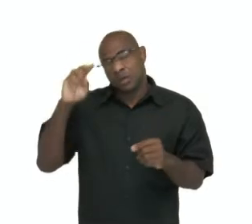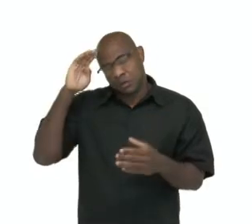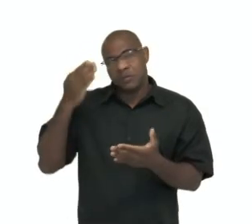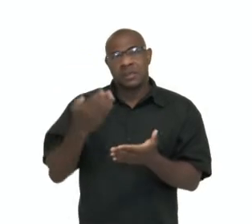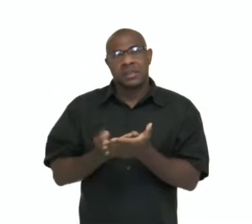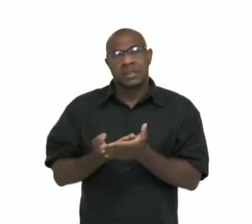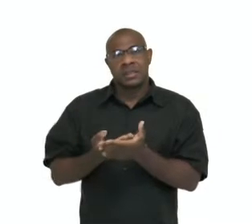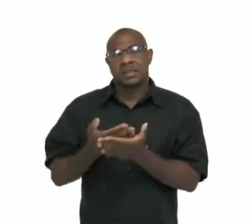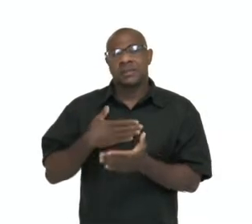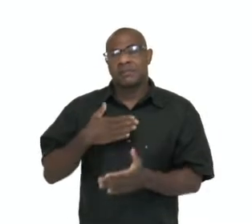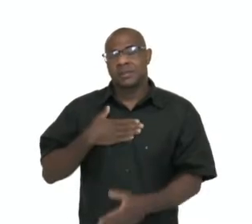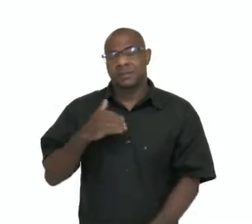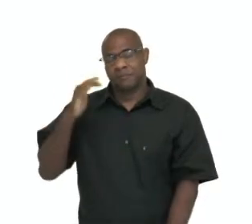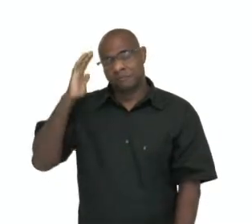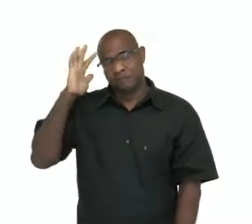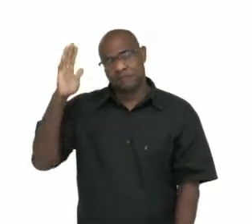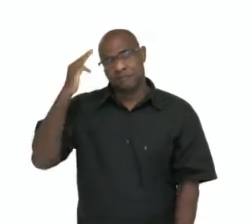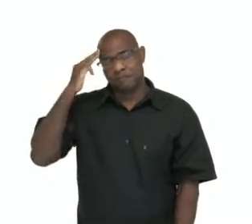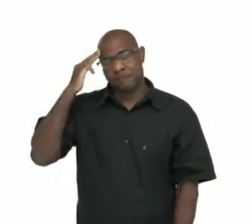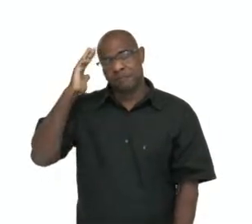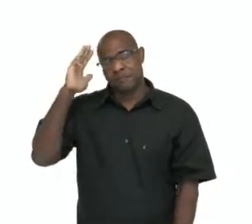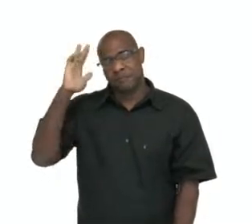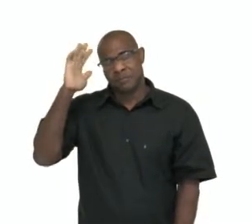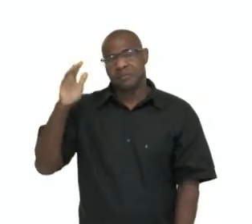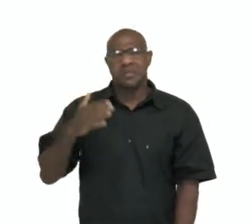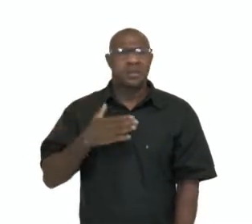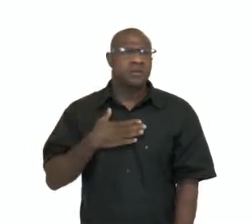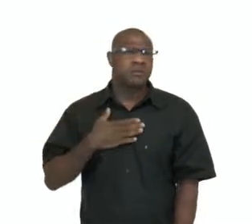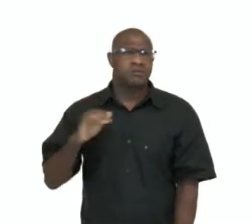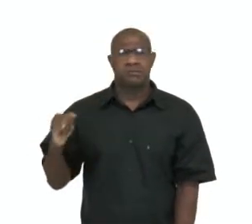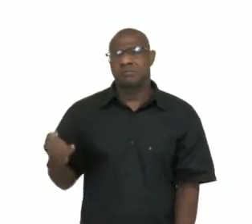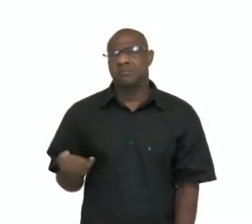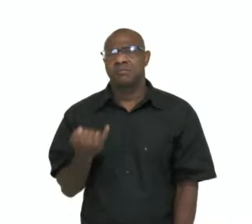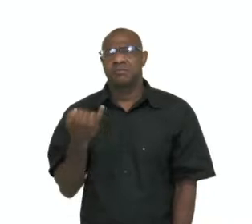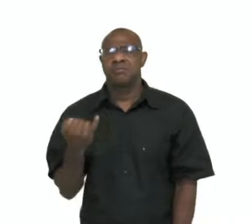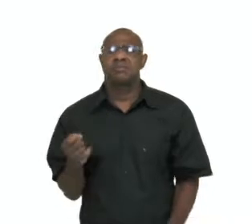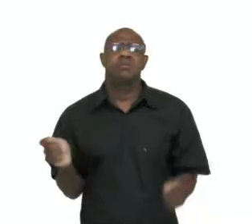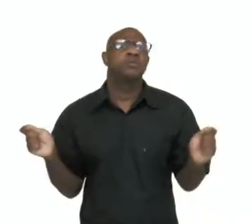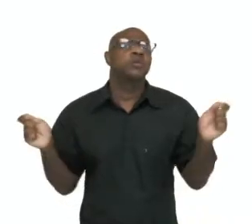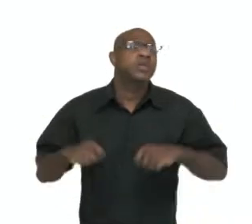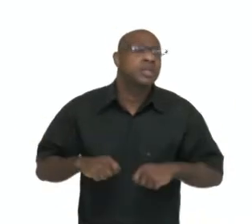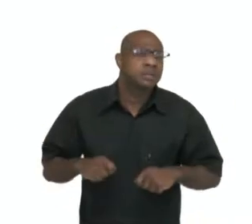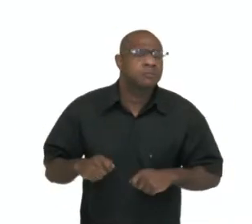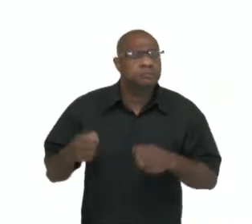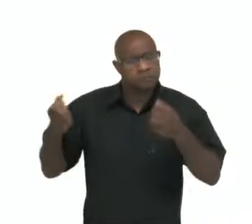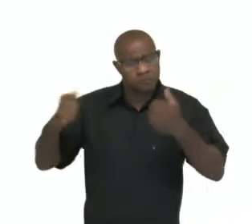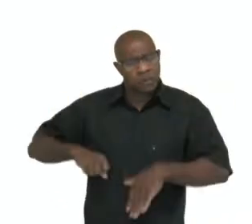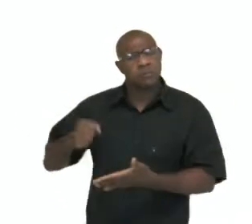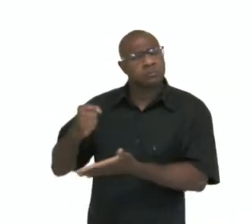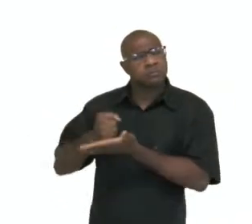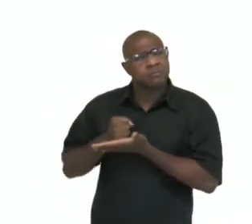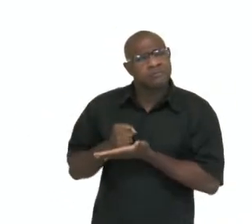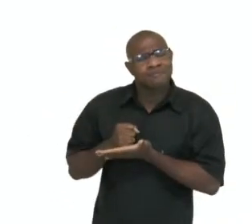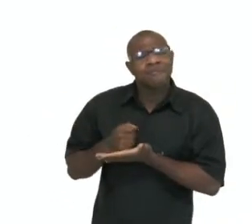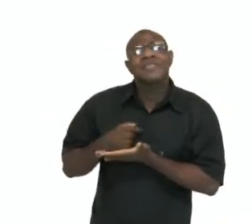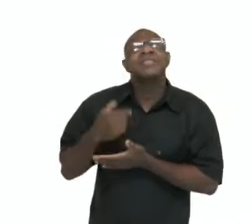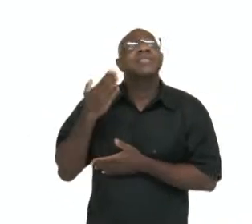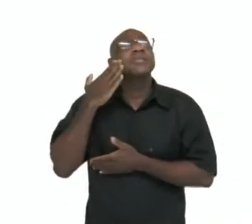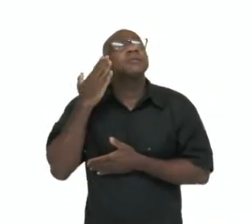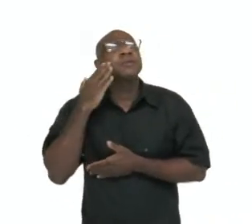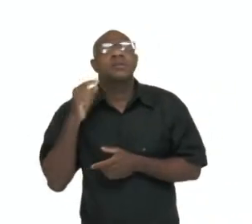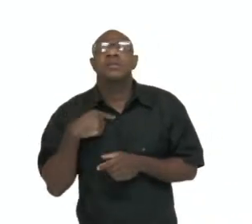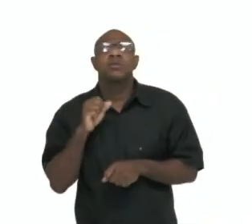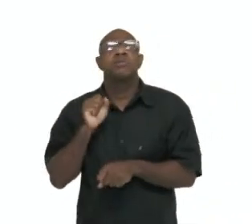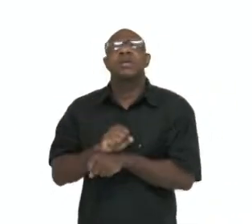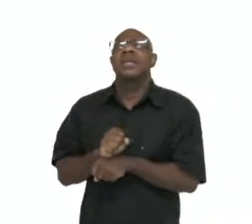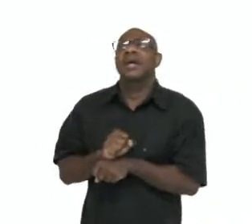memória. Mas a mim importava apenas que pudessem contar comigo e que soubessem que eu não